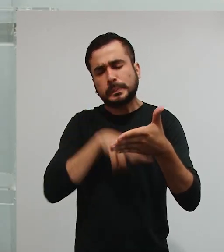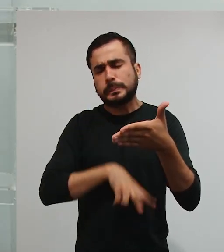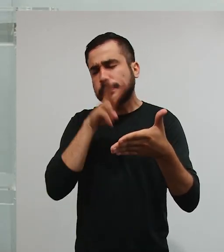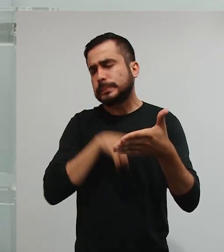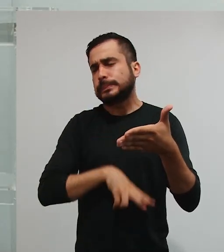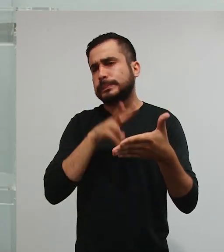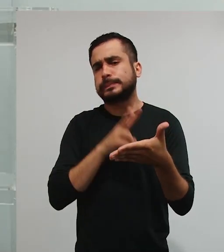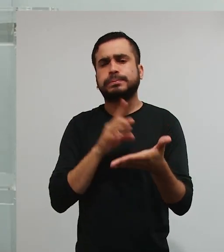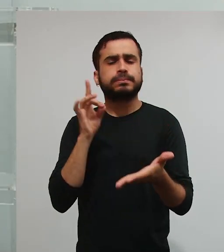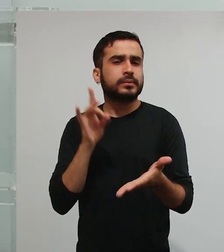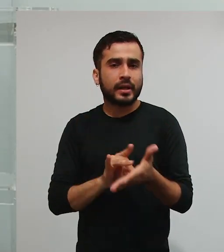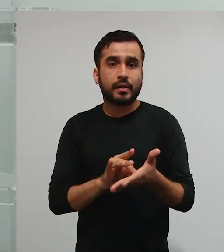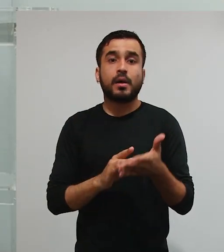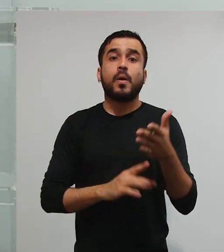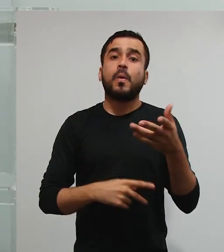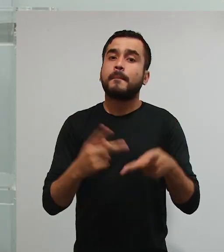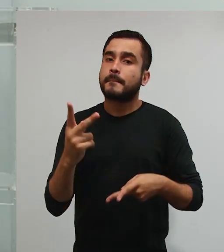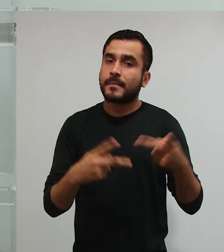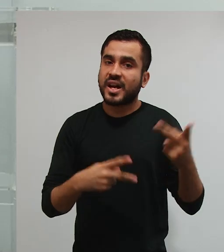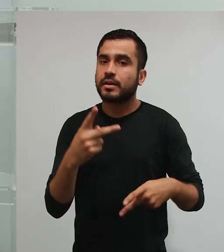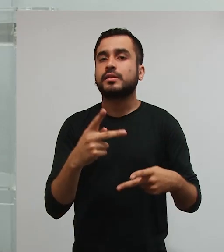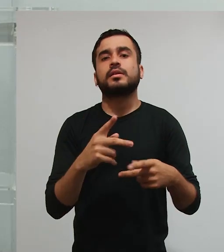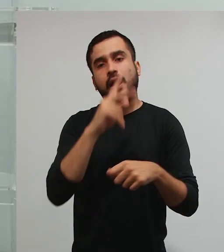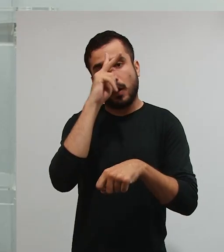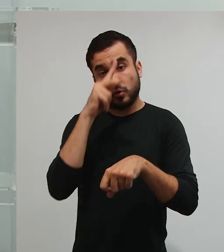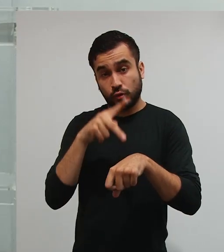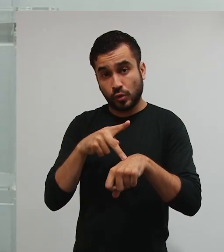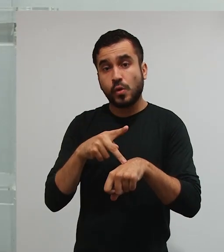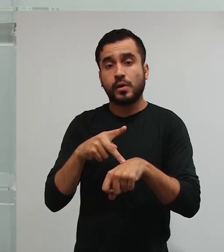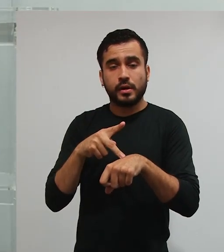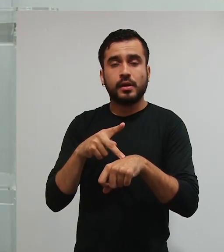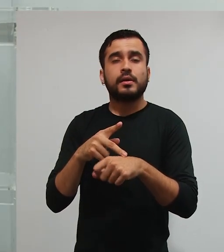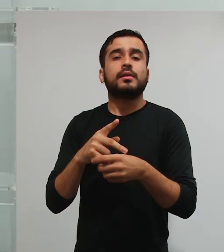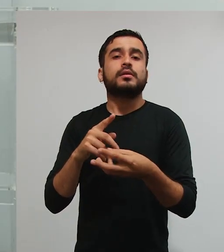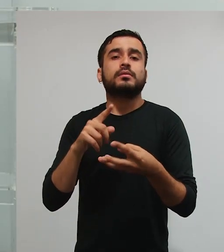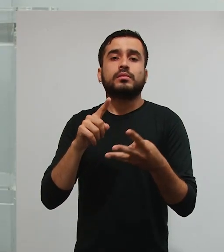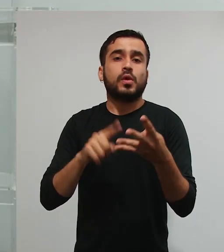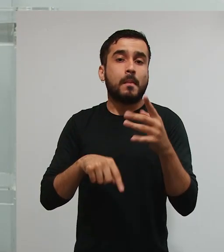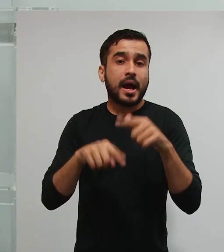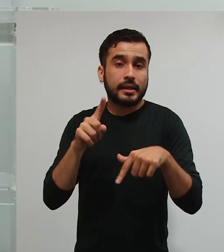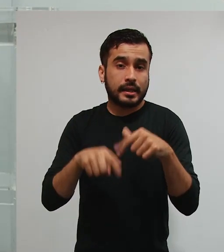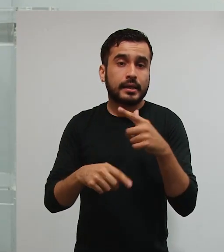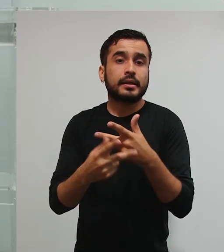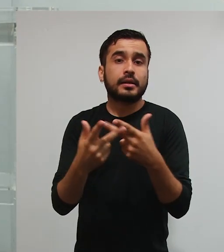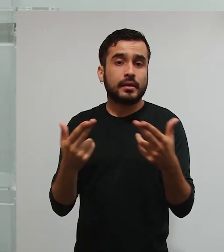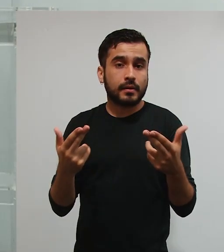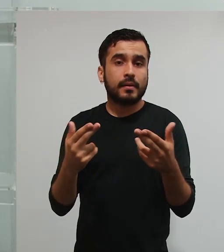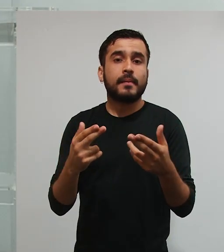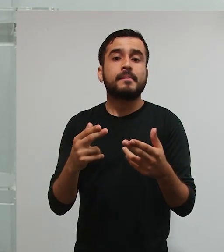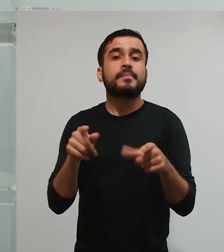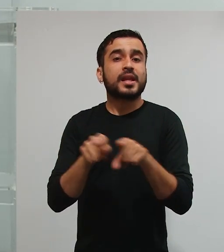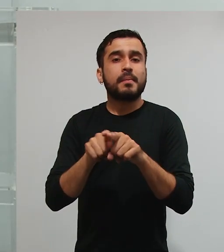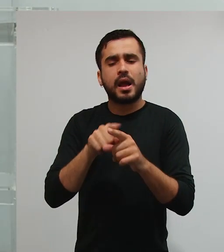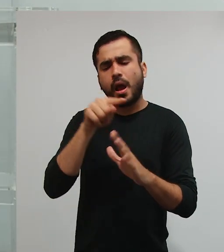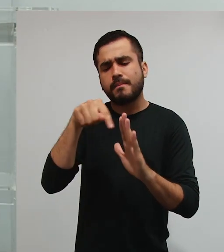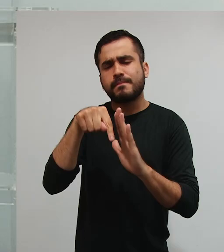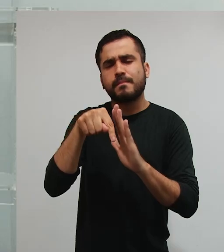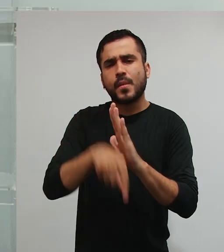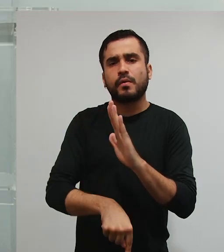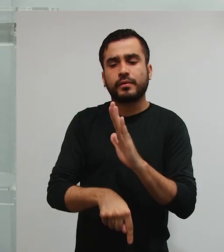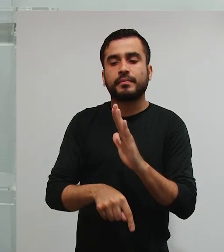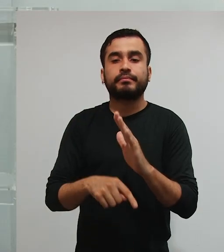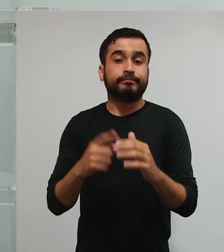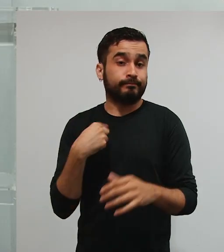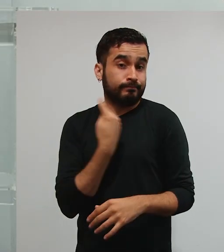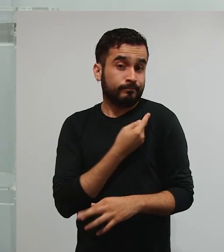tudo. Ler o projeto, ler a Luluzinha, ler os materiais dos outros componentes curriculares, aprofundar-se, e